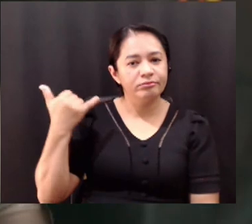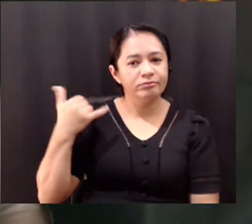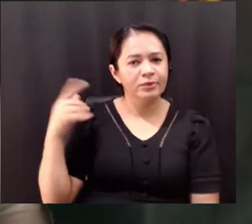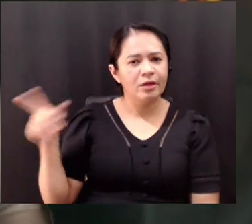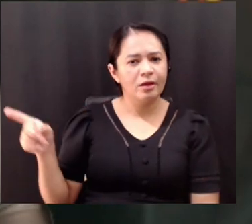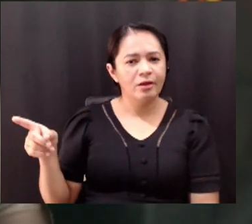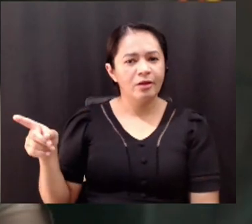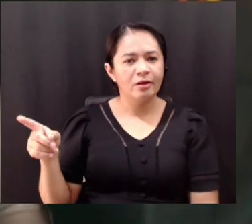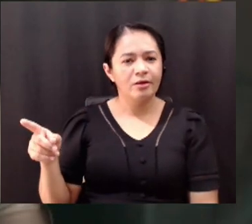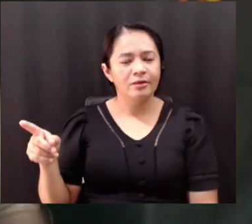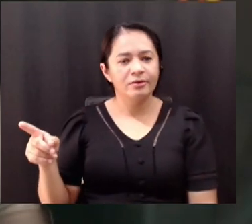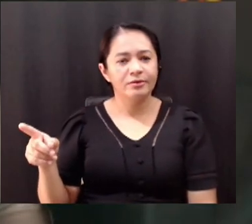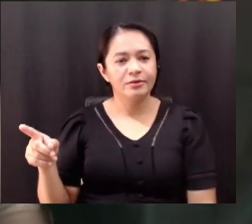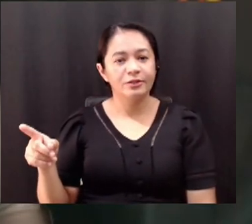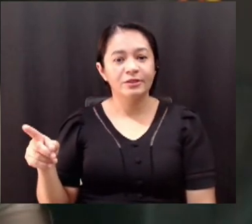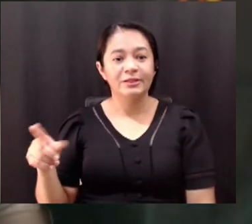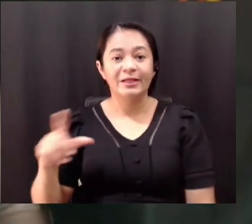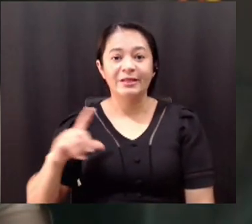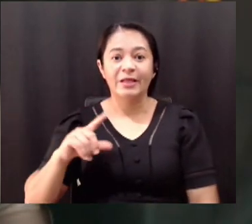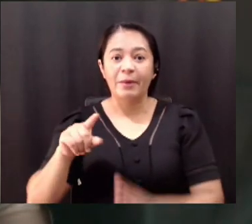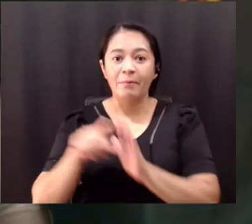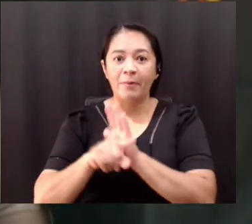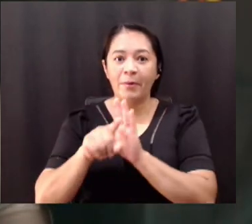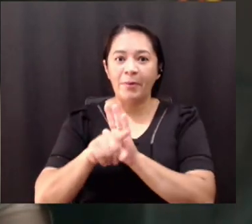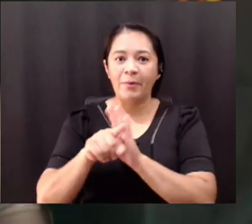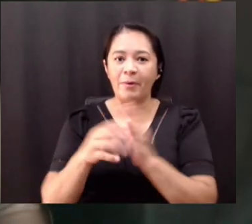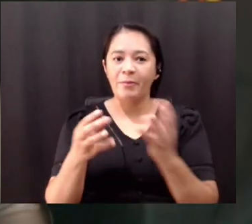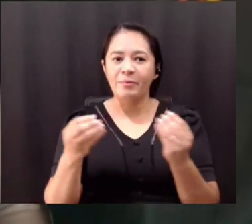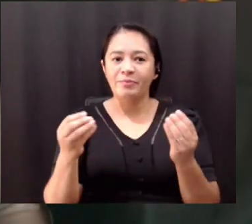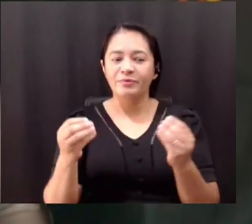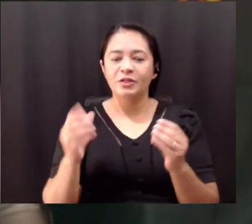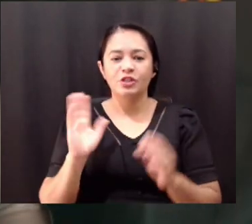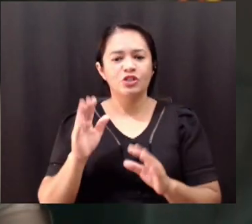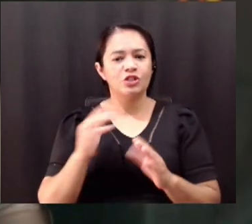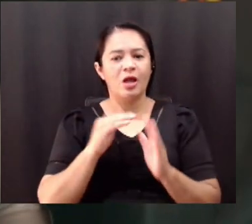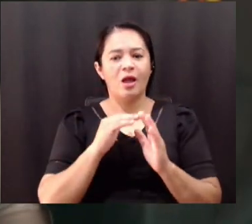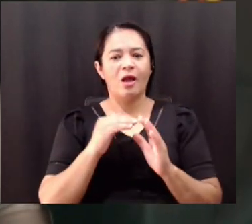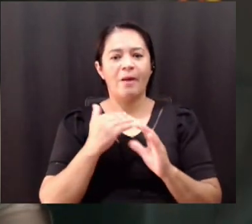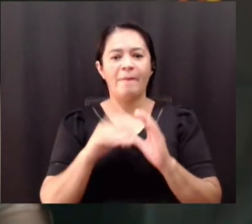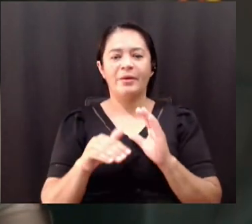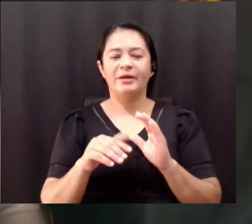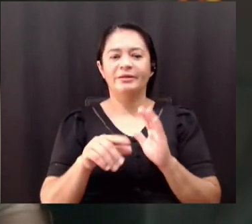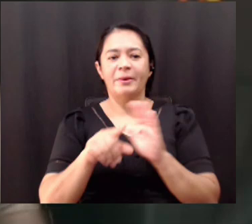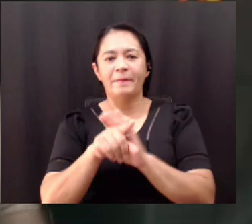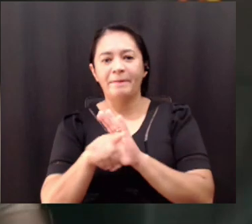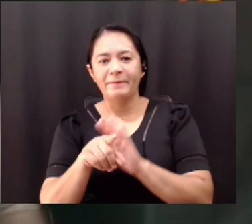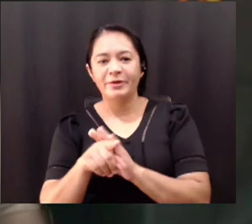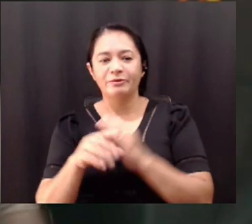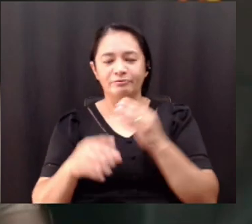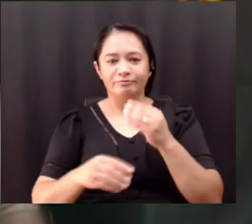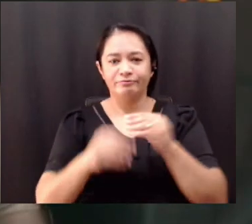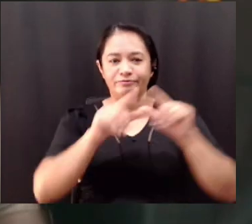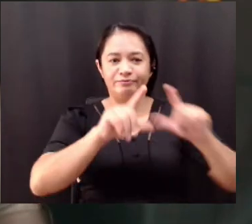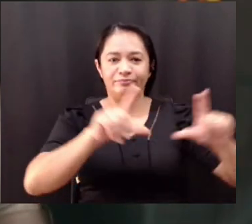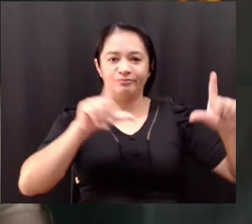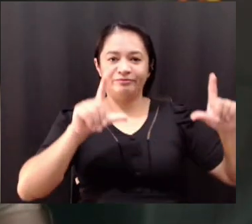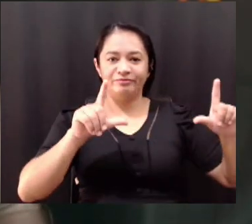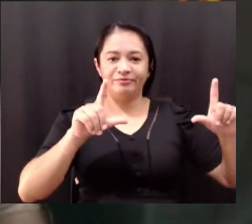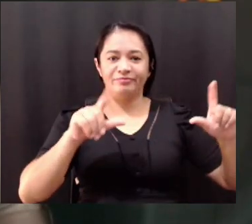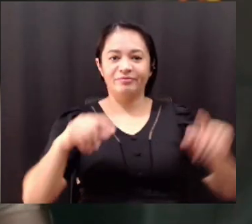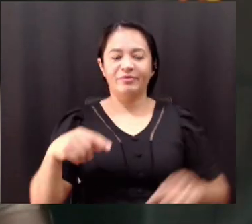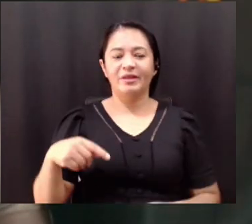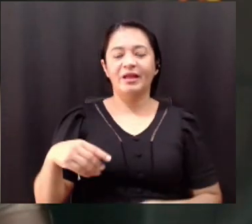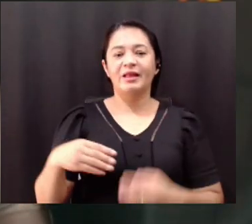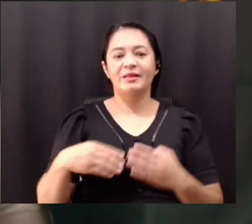temos bastante participações. Então, produção, se quiser, já manda aí as participações, já vai colocando na tela. Daqui a pouquinho a gente chama o boletim da Ana Paula, ela foi para as